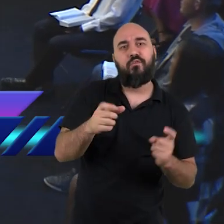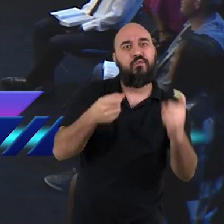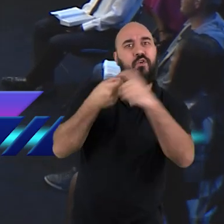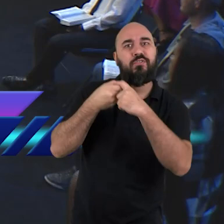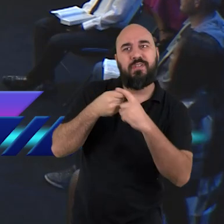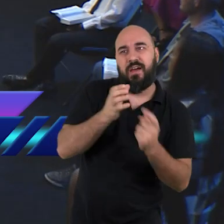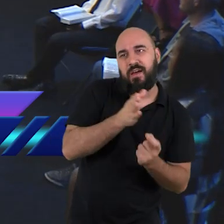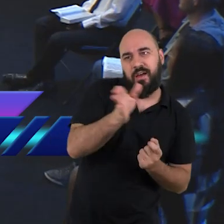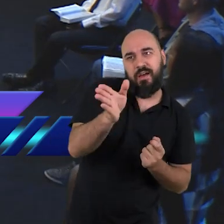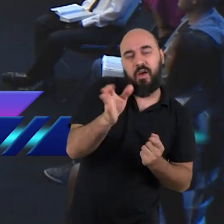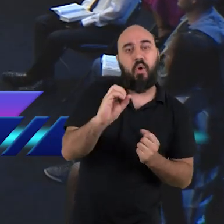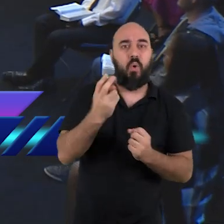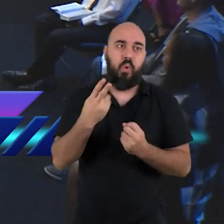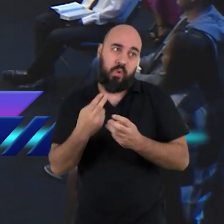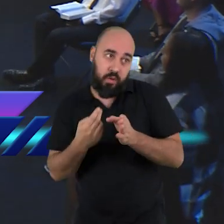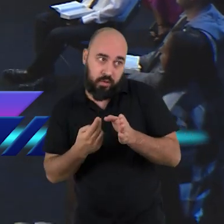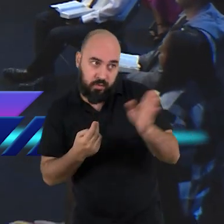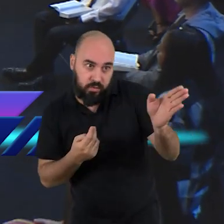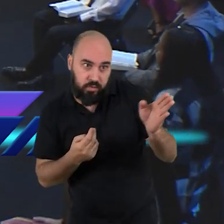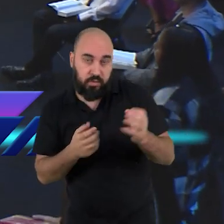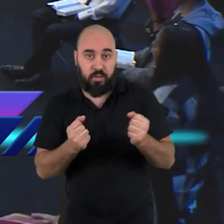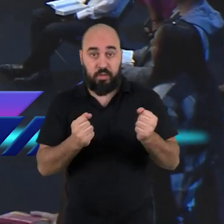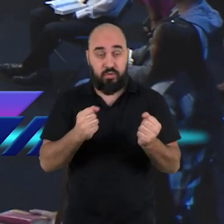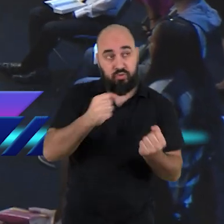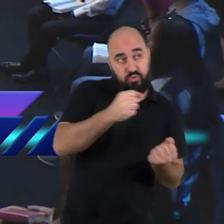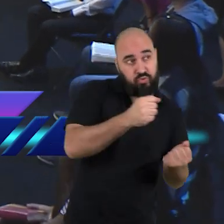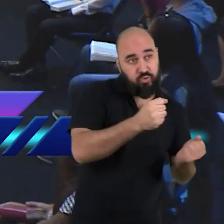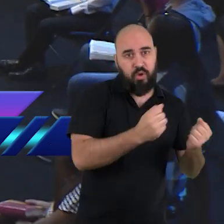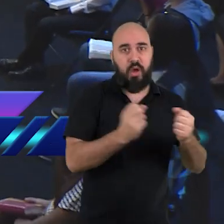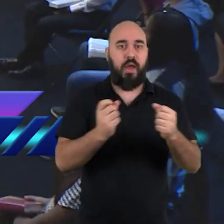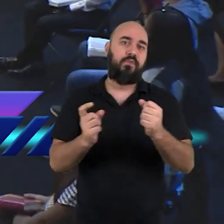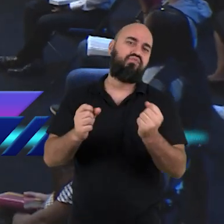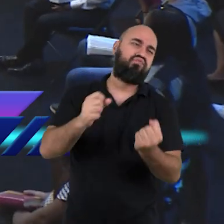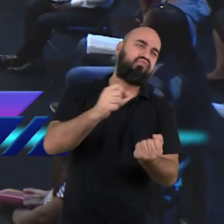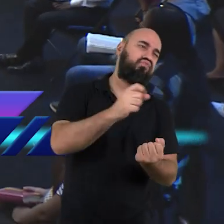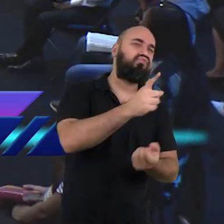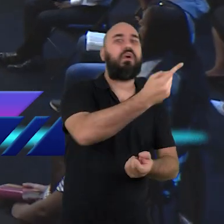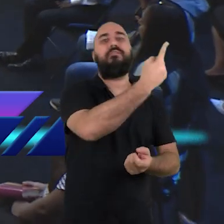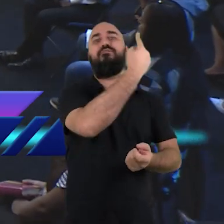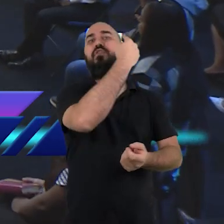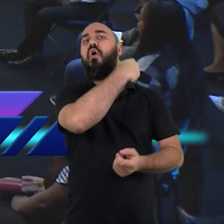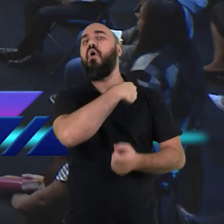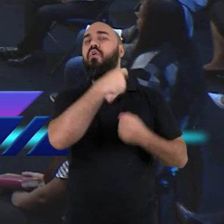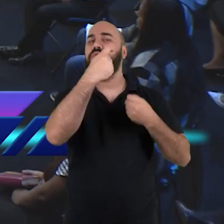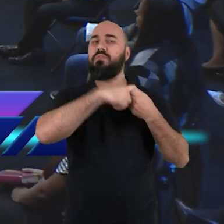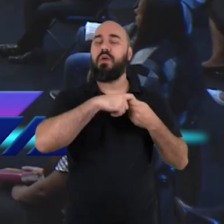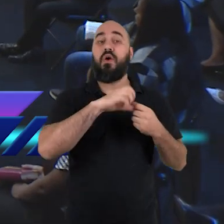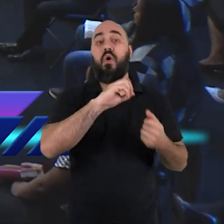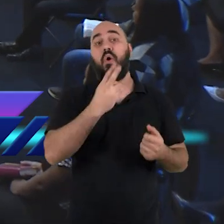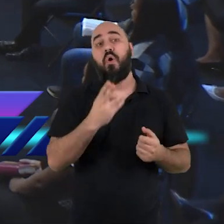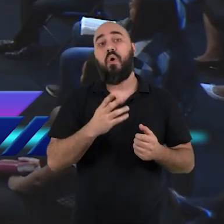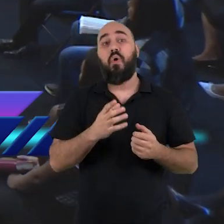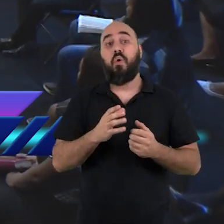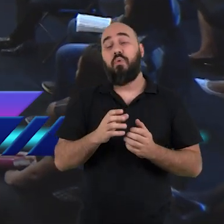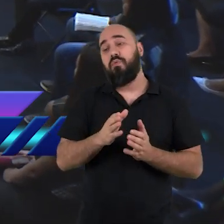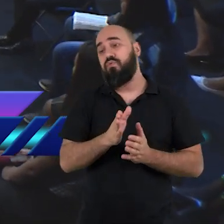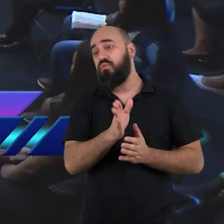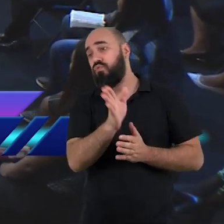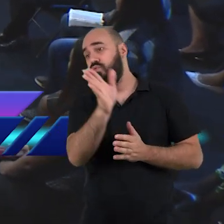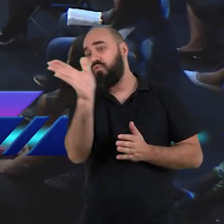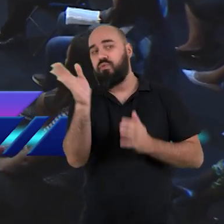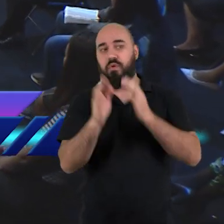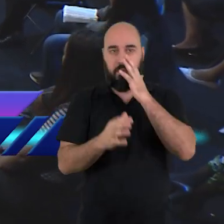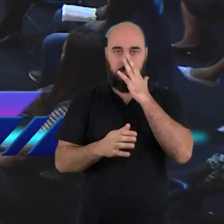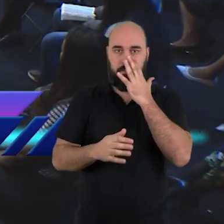das conversões podem ser à esquerda, outras conversões à direita, ou conversões para outra direção. A gente fala em